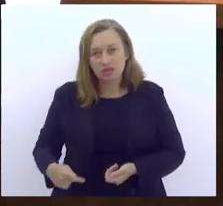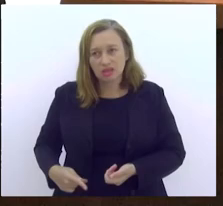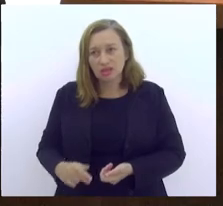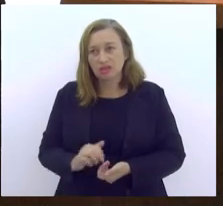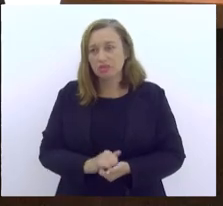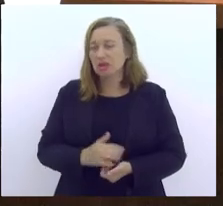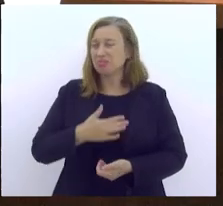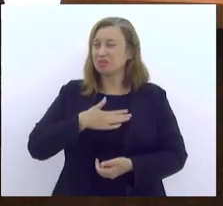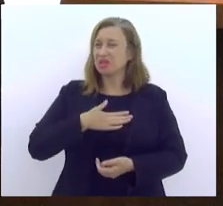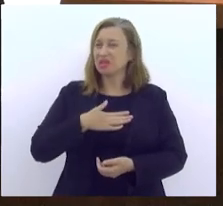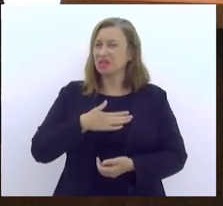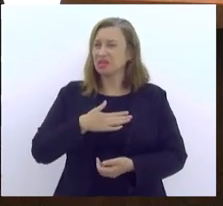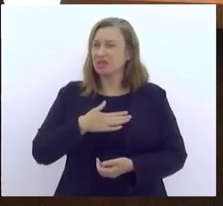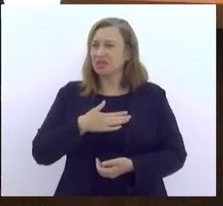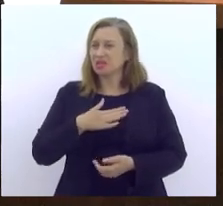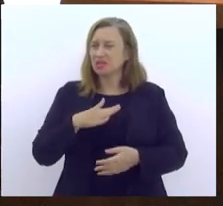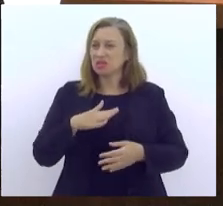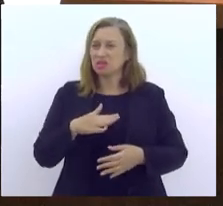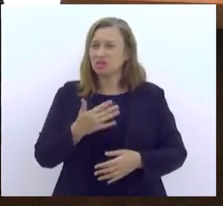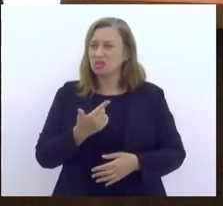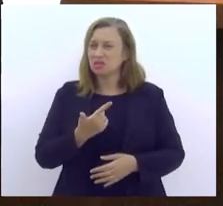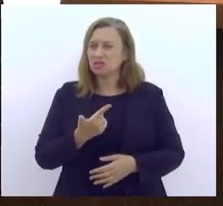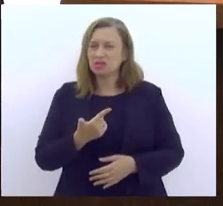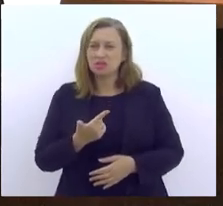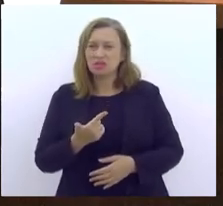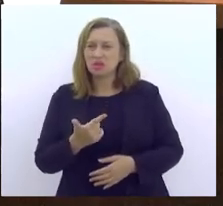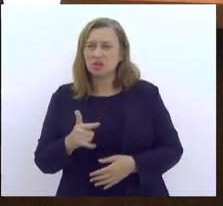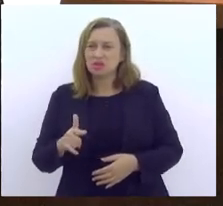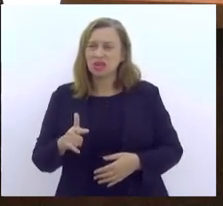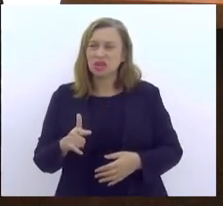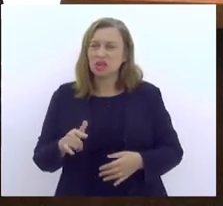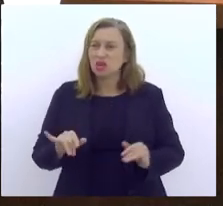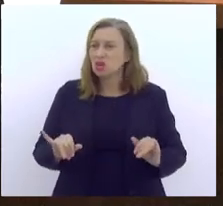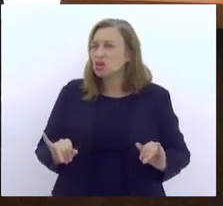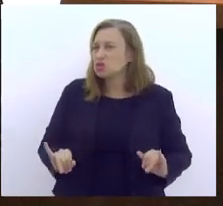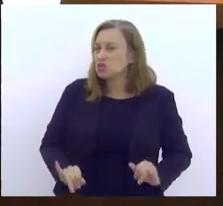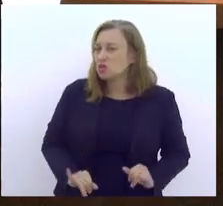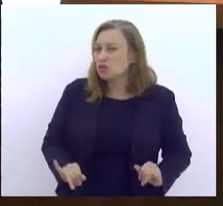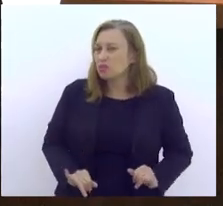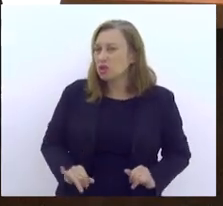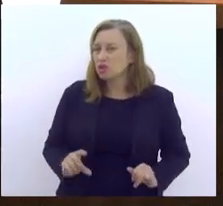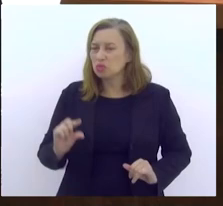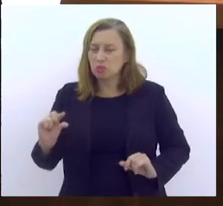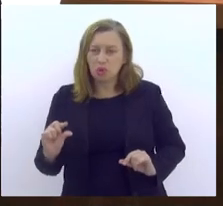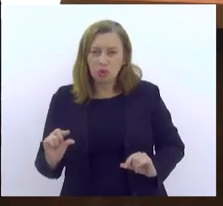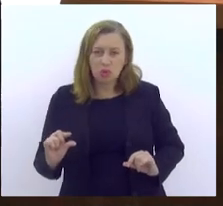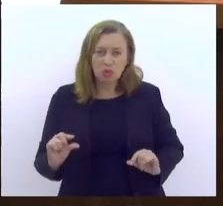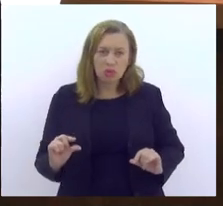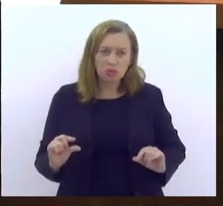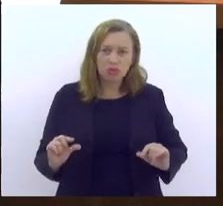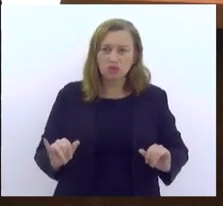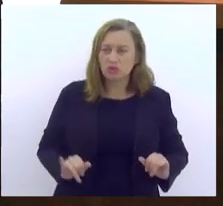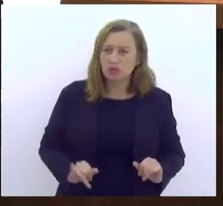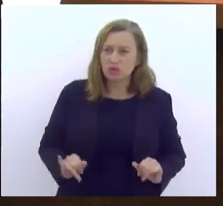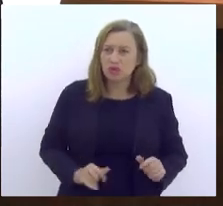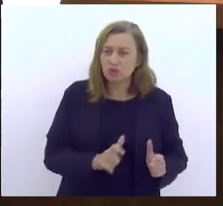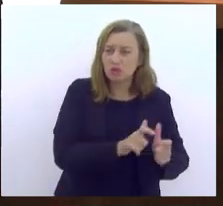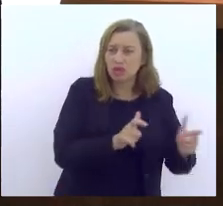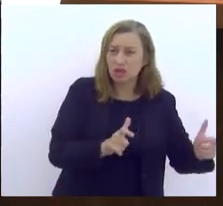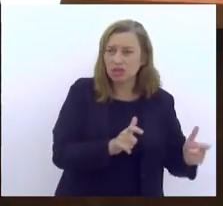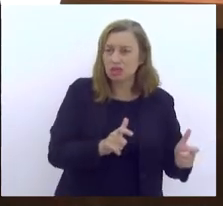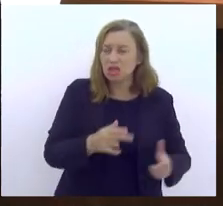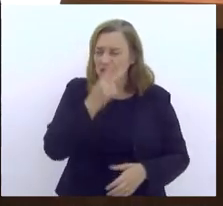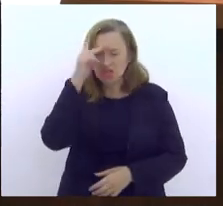para mim não há hierarquia de dor. Dor é dor. E que, portanto, ninguém merece morrer, ninguém merece ser